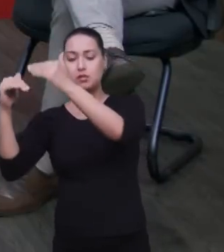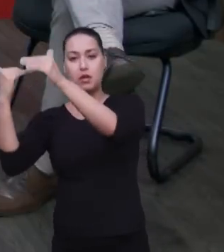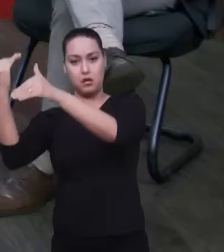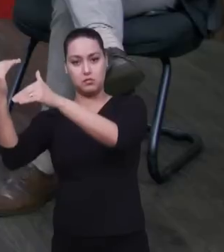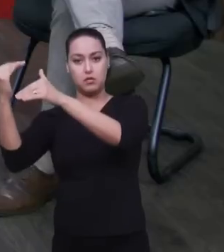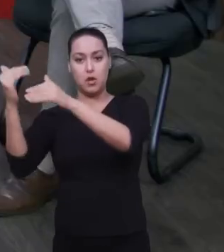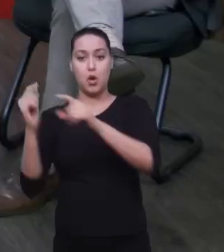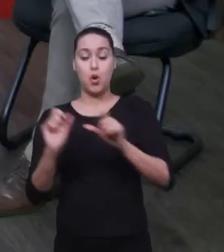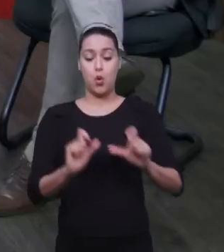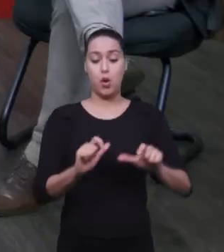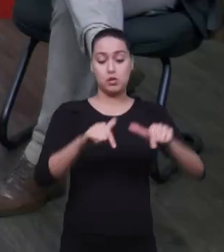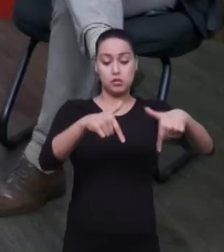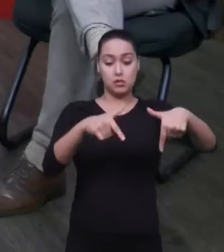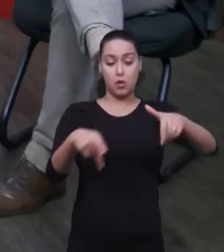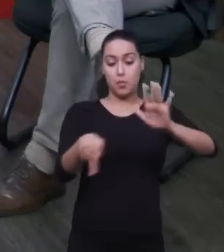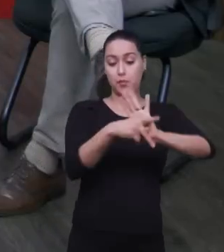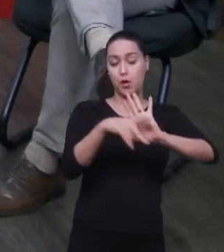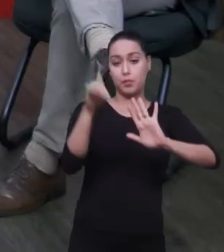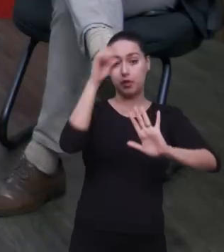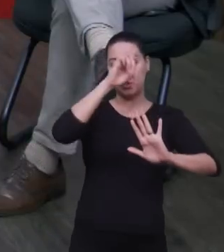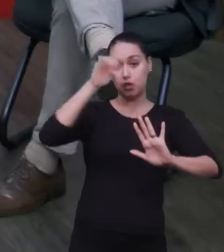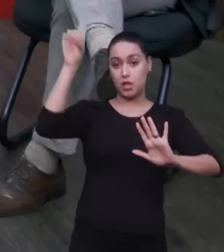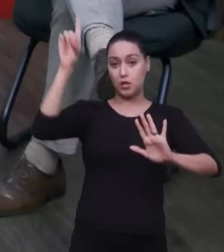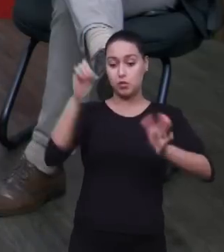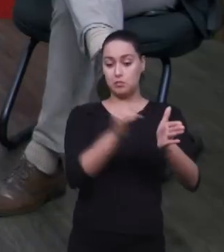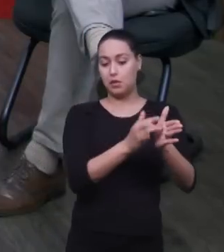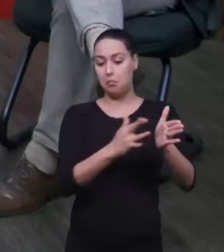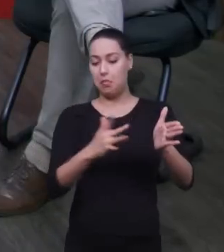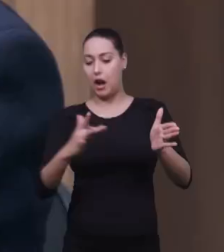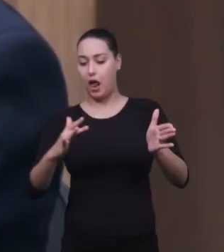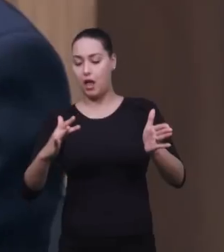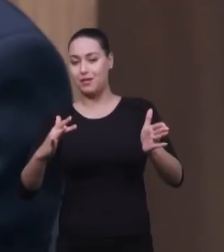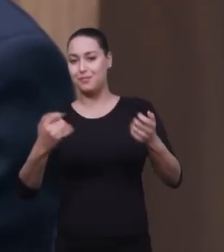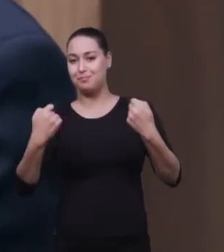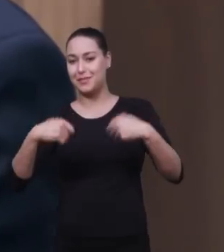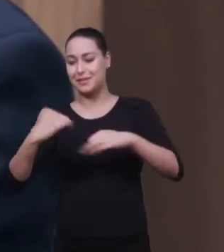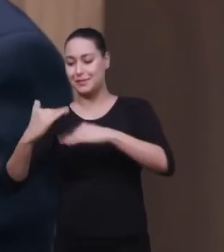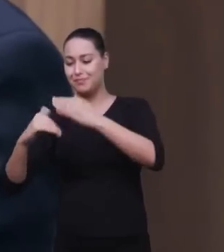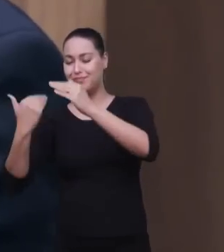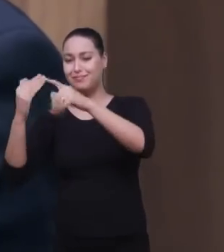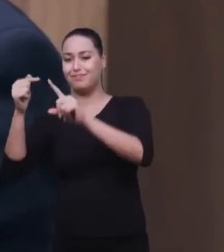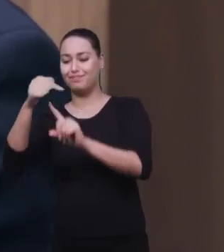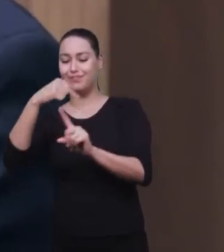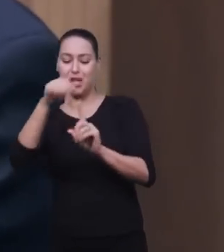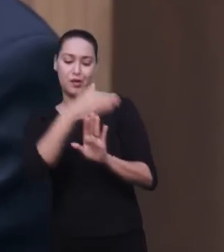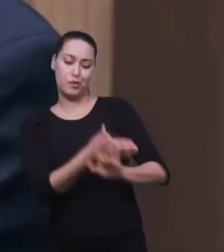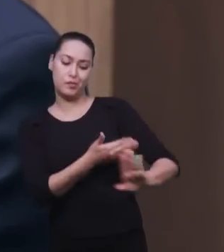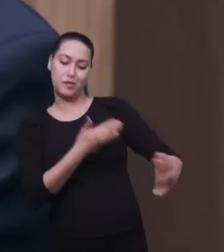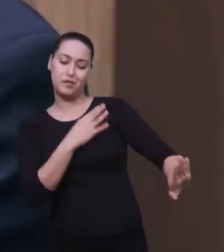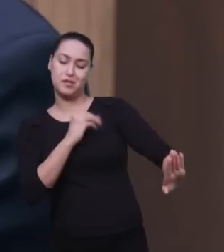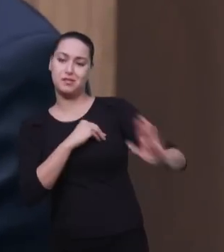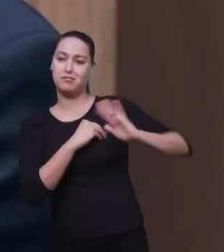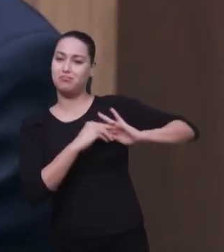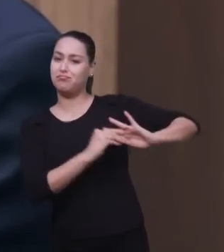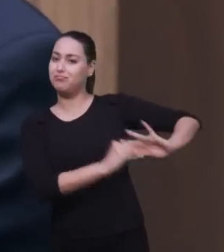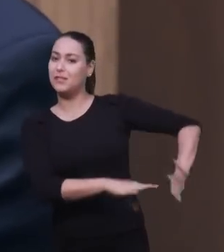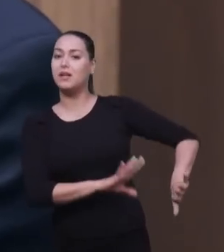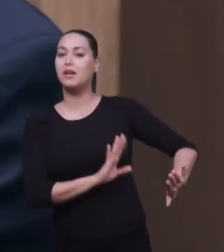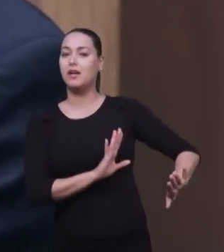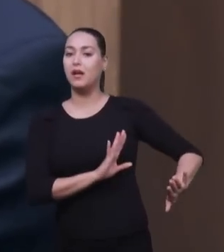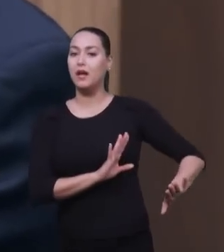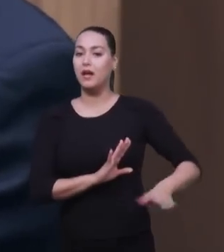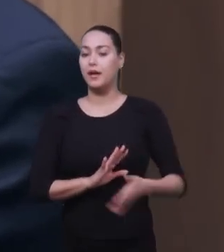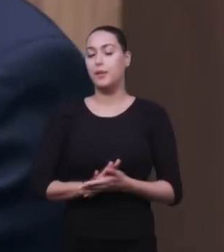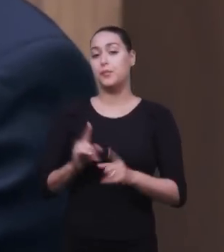o processo é uma santificação do Espírito Santo. Então, à medida que o Espírito Santo continua revelando Jesus na minha vida, eu então posso dizer